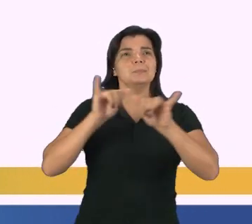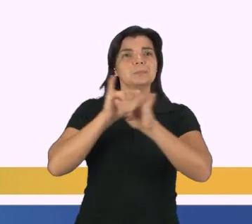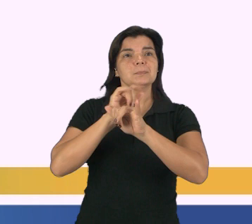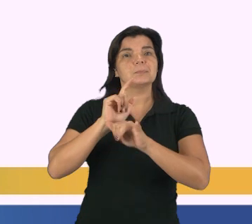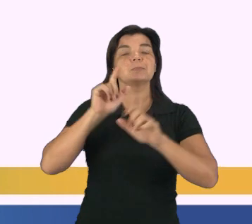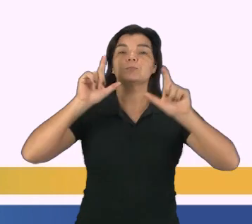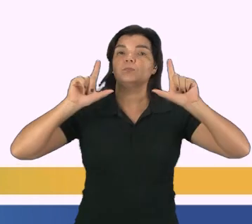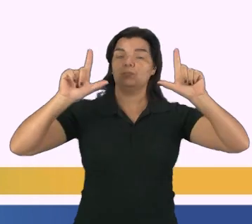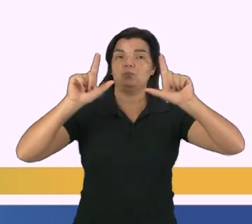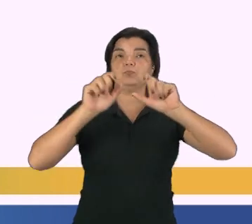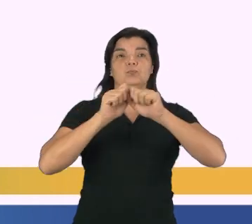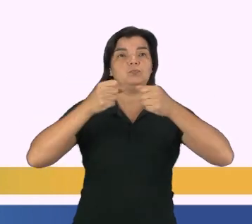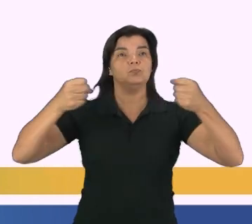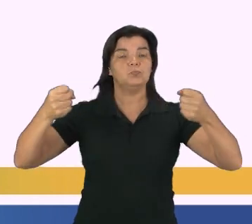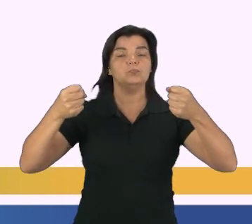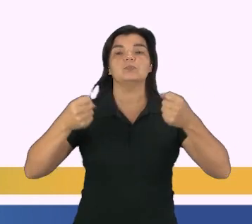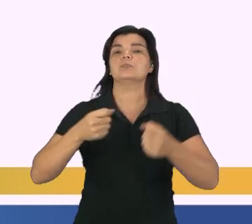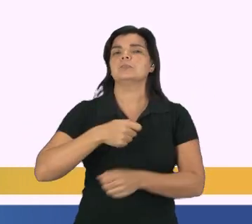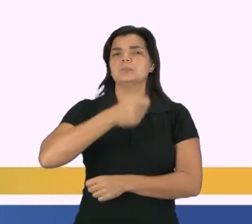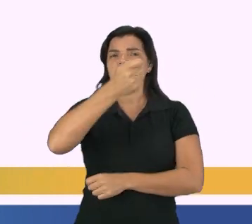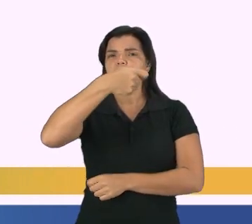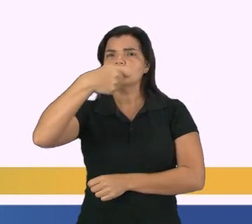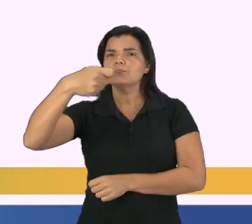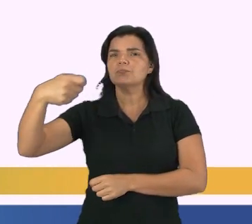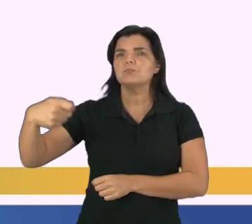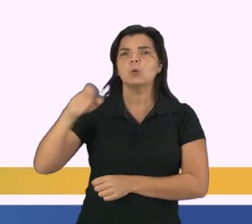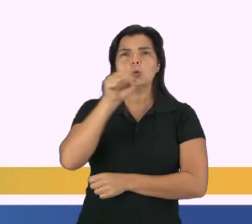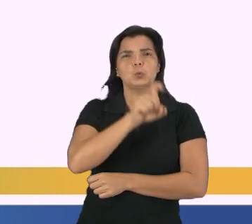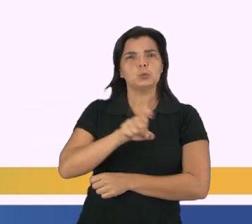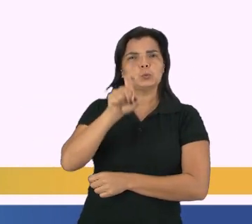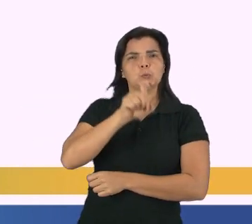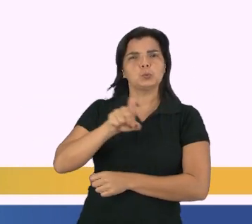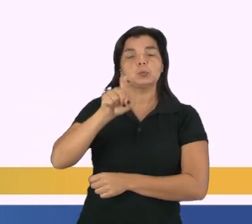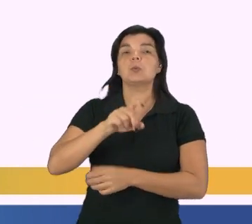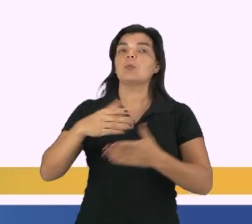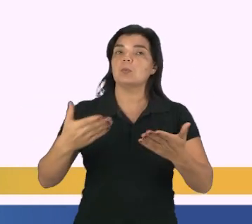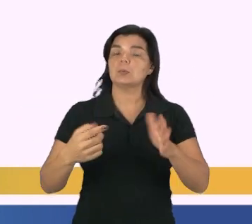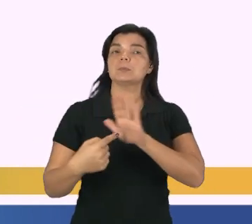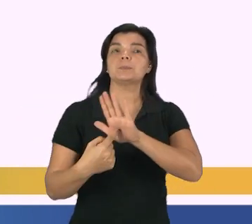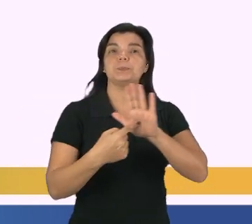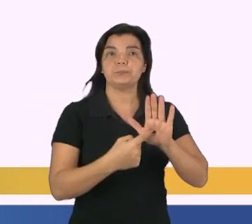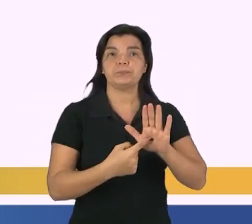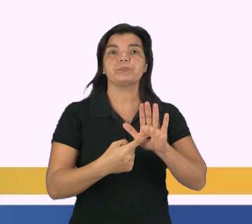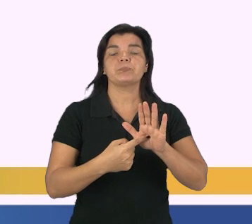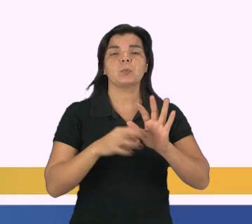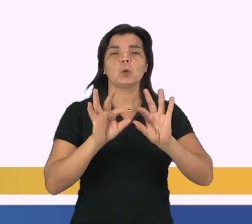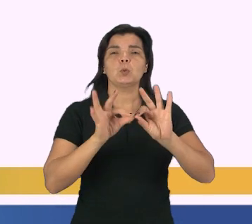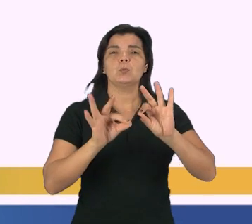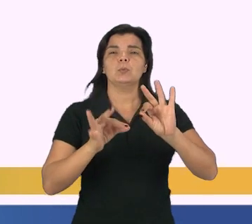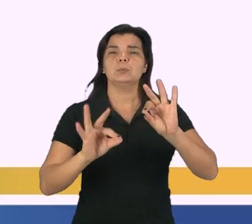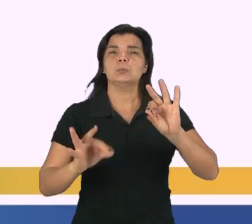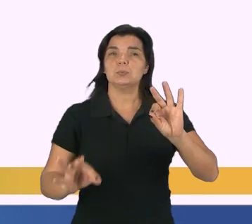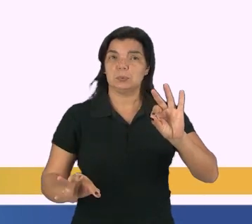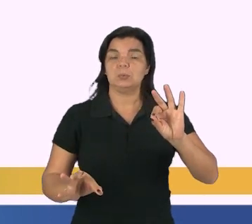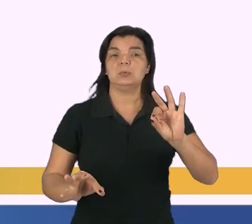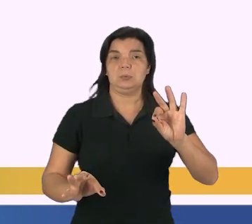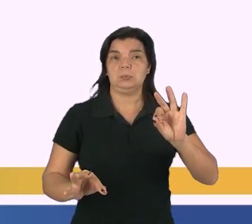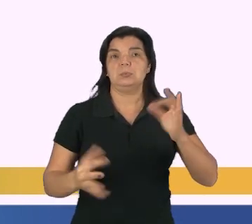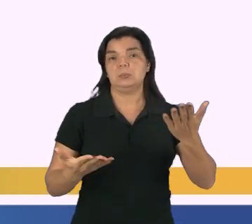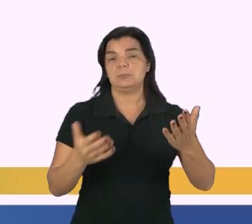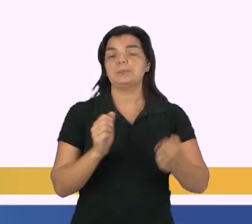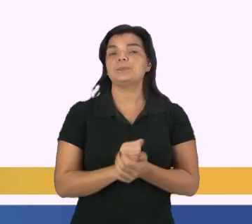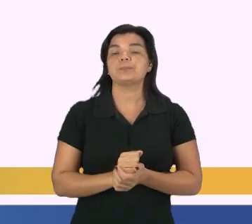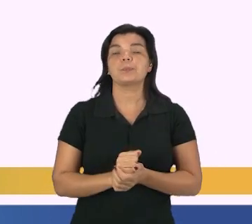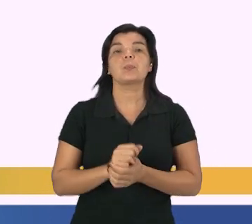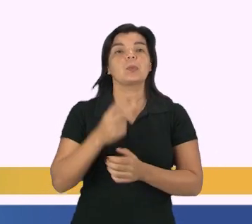cartazes publicitários, outdoors, pichações. A exposição prolongada a esse tipo